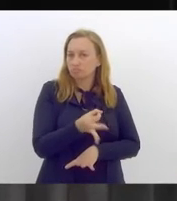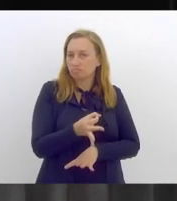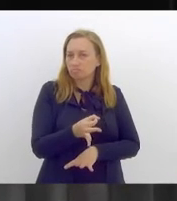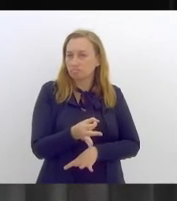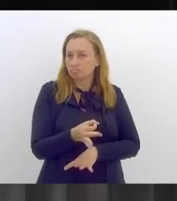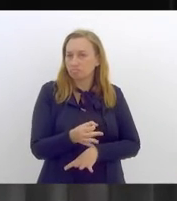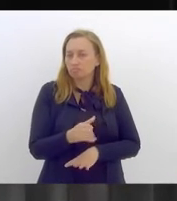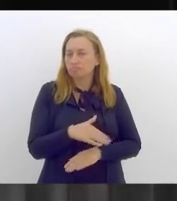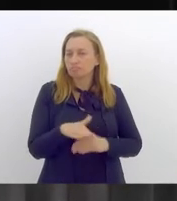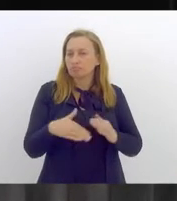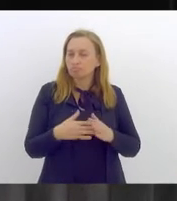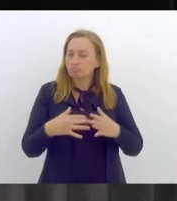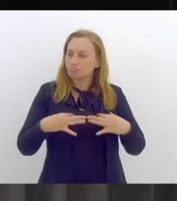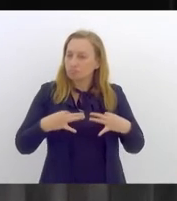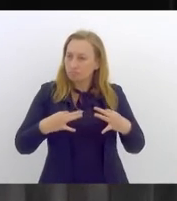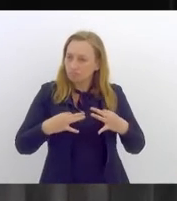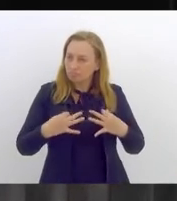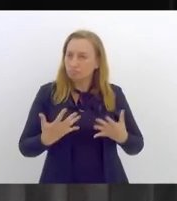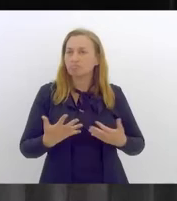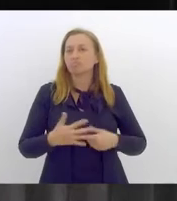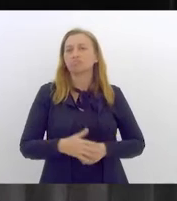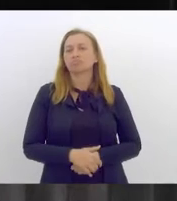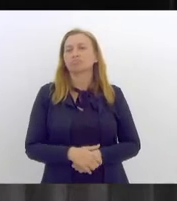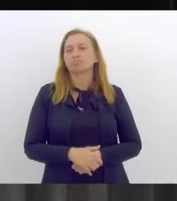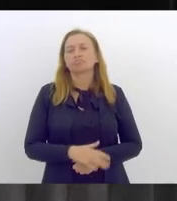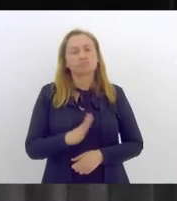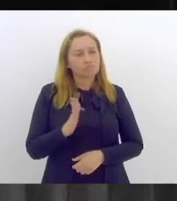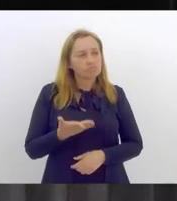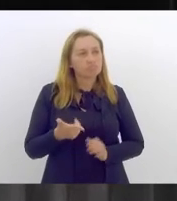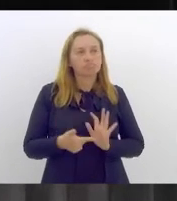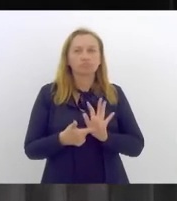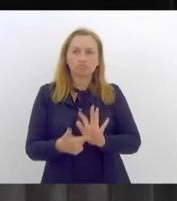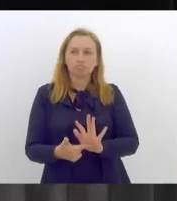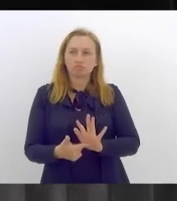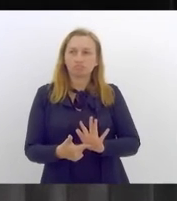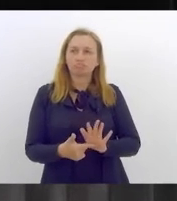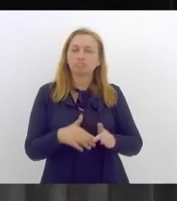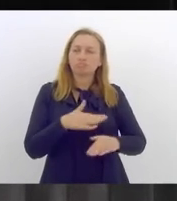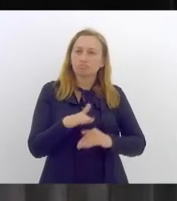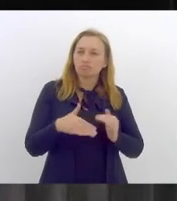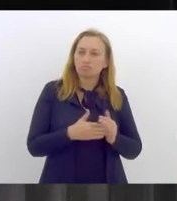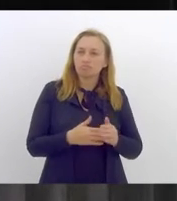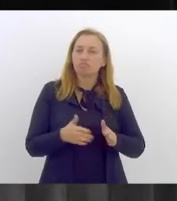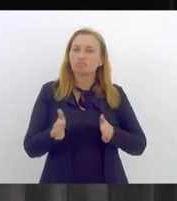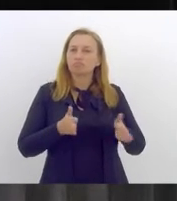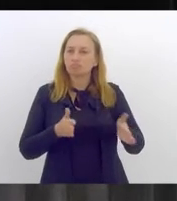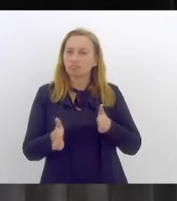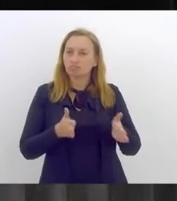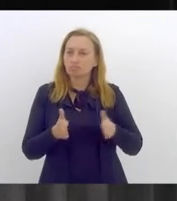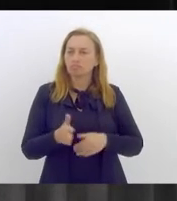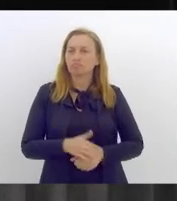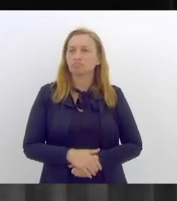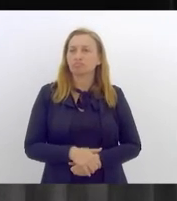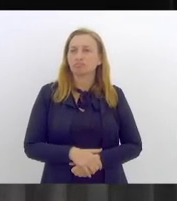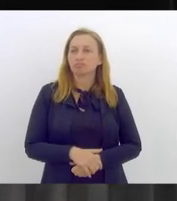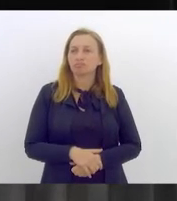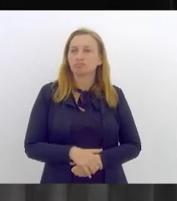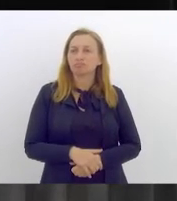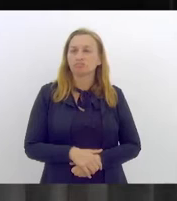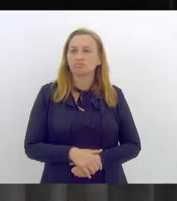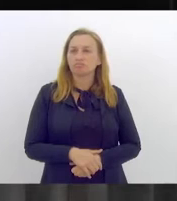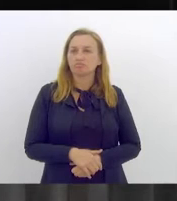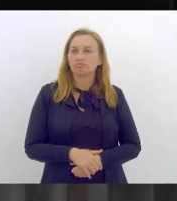teria toda a disposição e toda a boa vontade, como já demonstrou durante todo esse período, desse